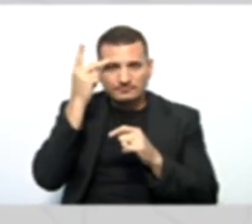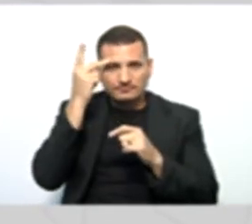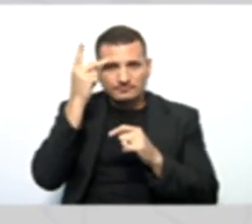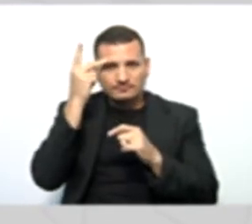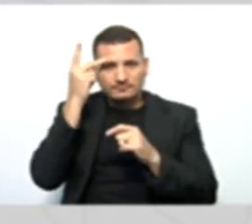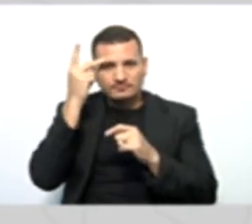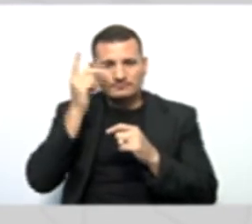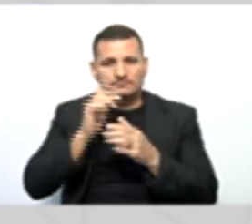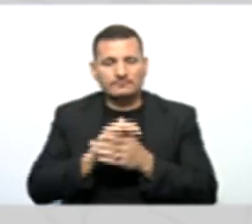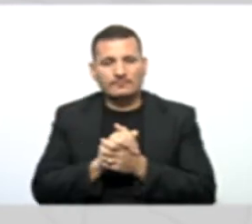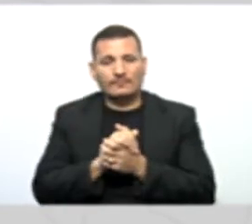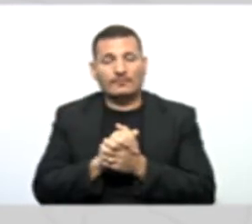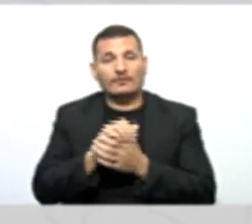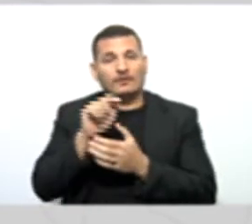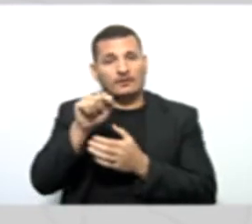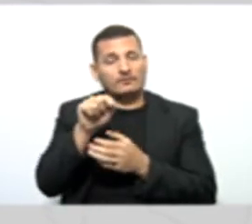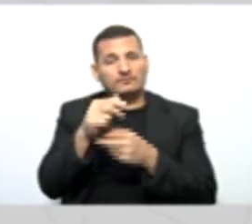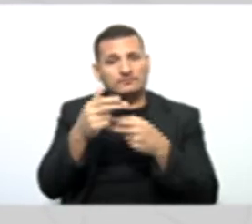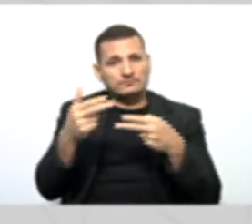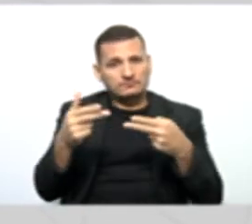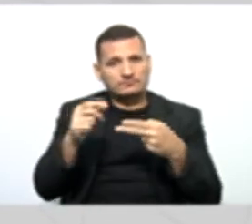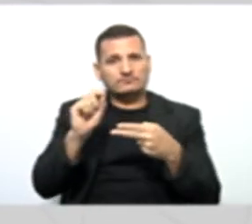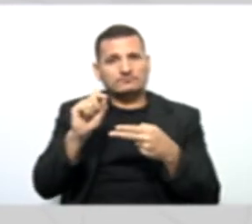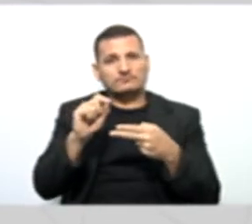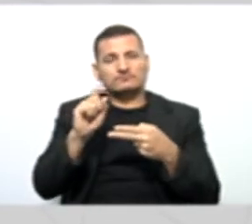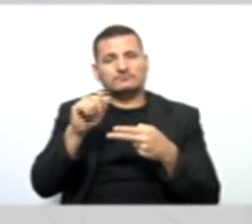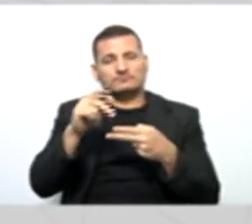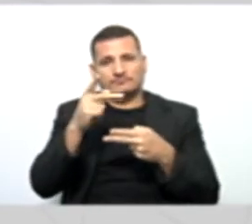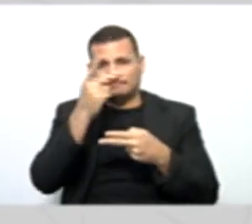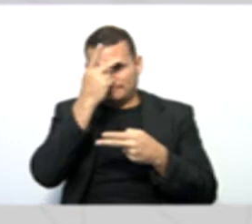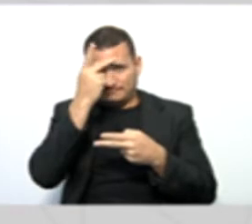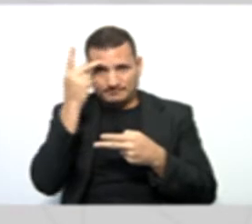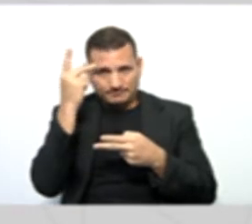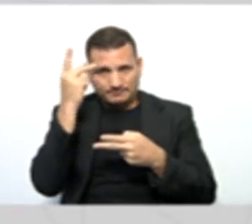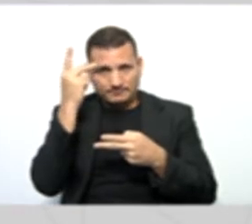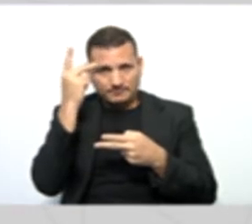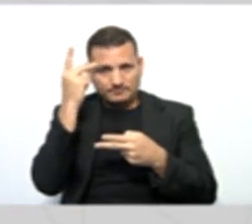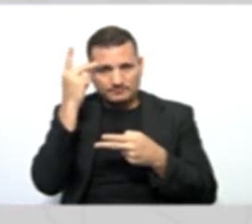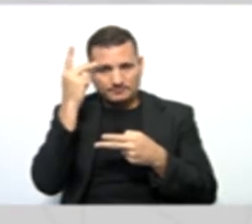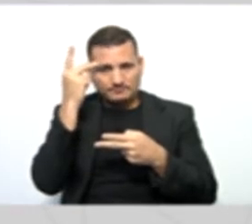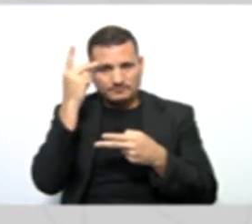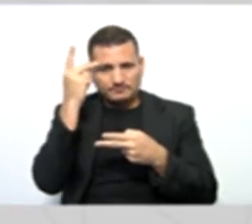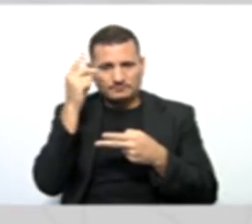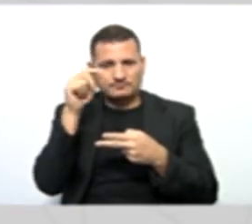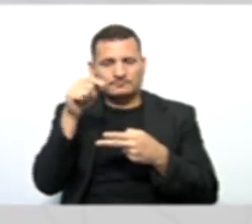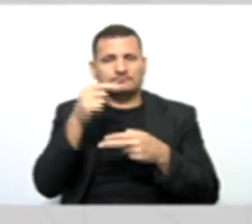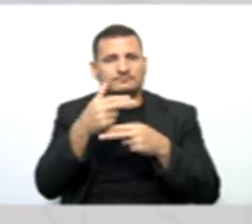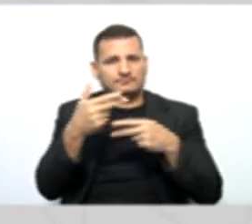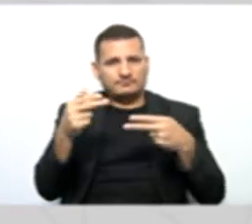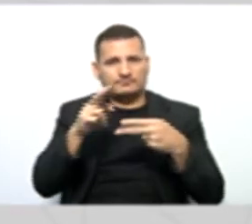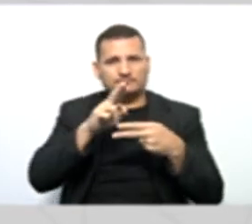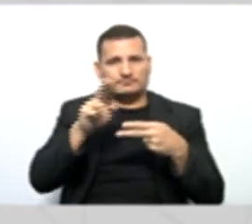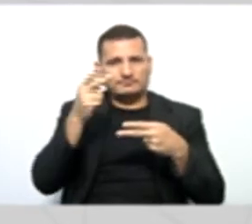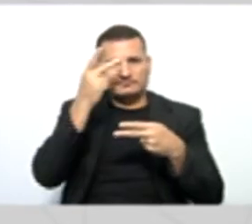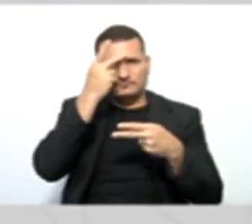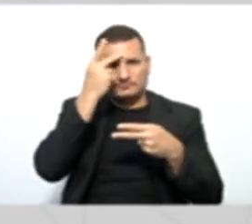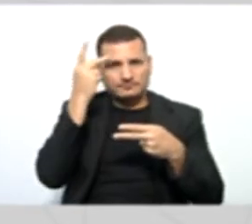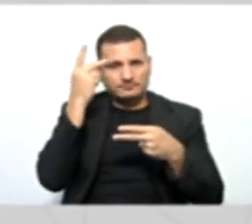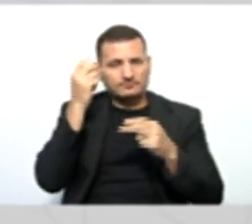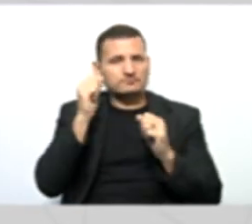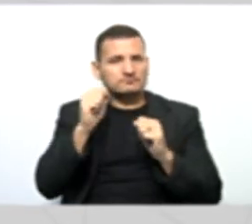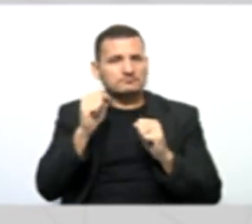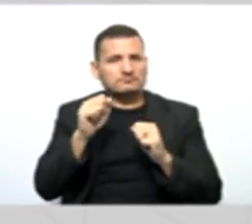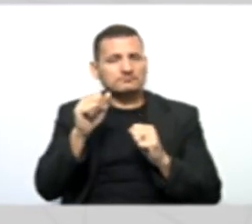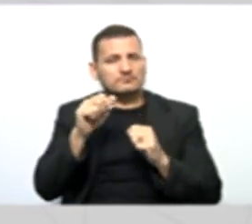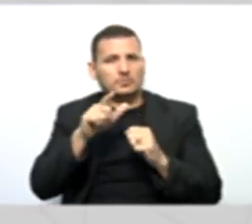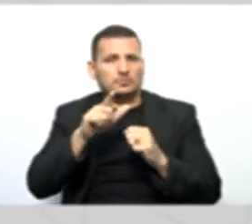dizer que esse objeto vai se chamar pessoa, certo? O objeto que nós vamos criar vai se chamar pessoa. Poderia ser outro